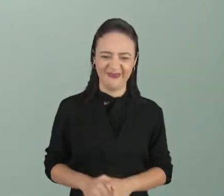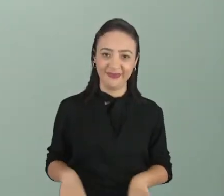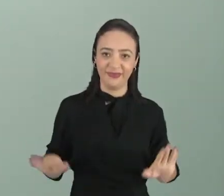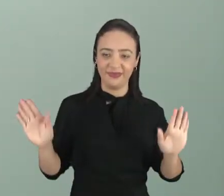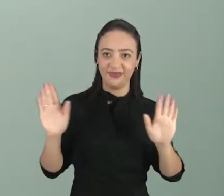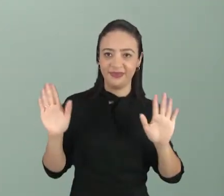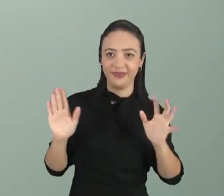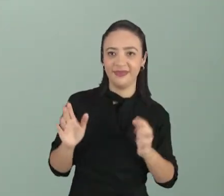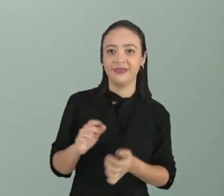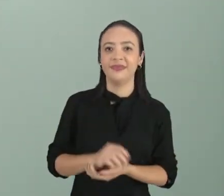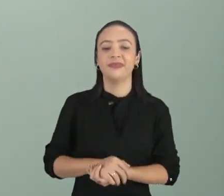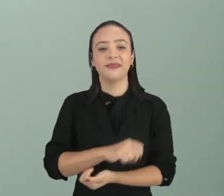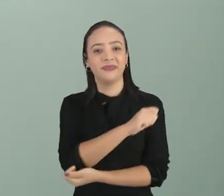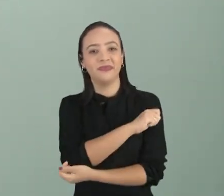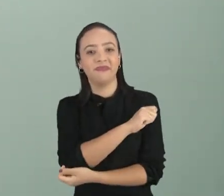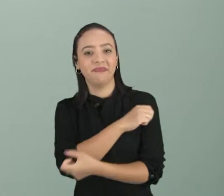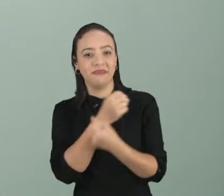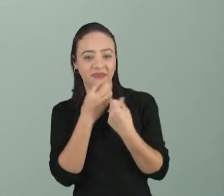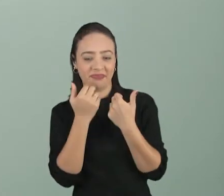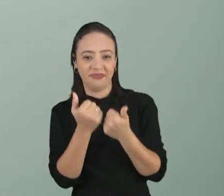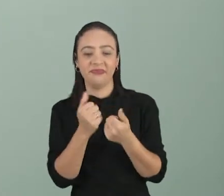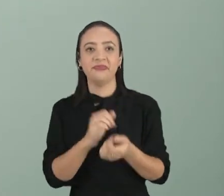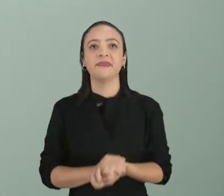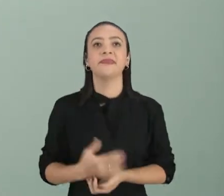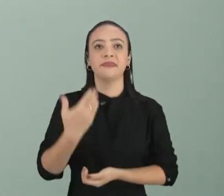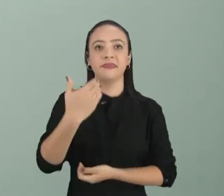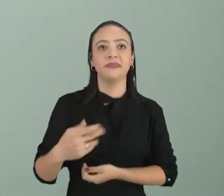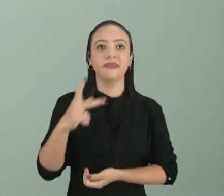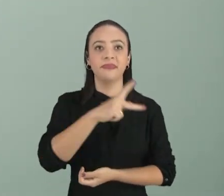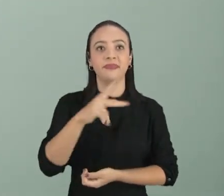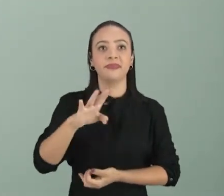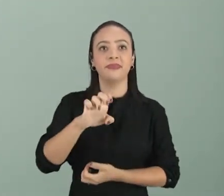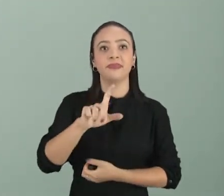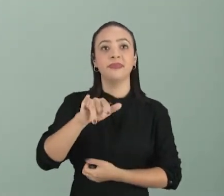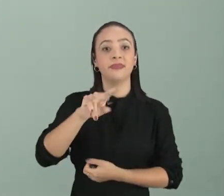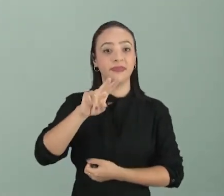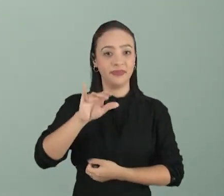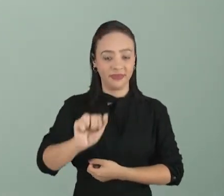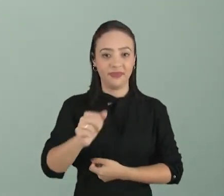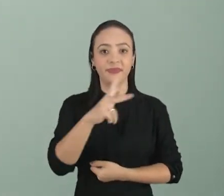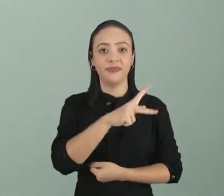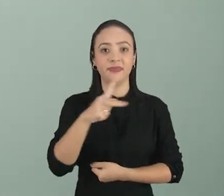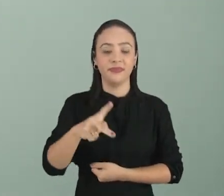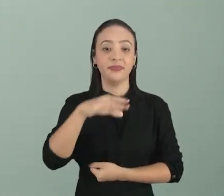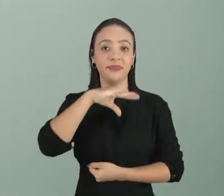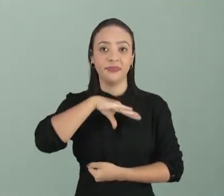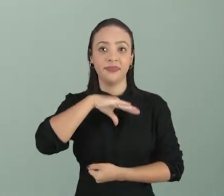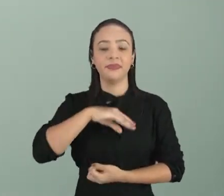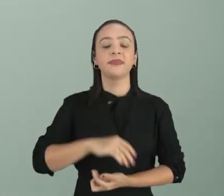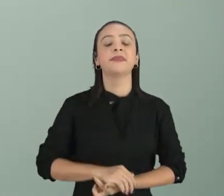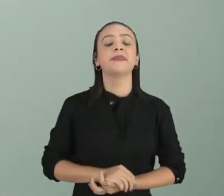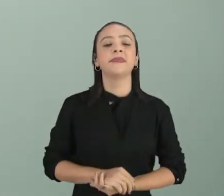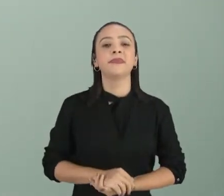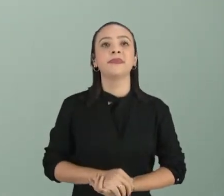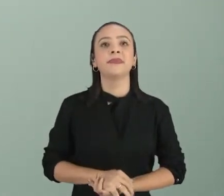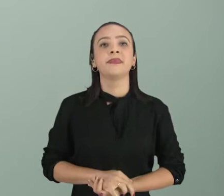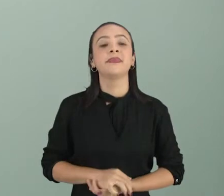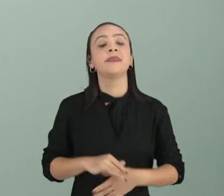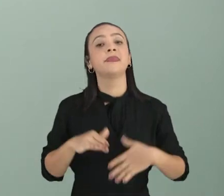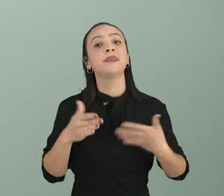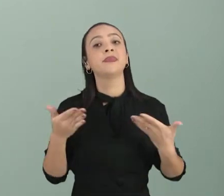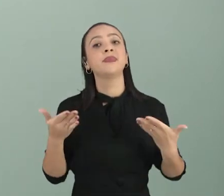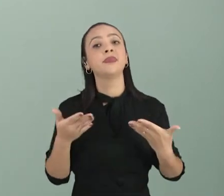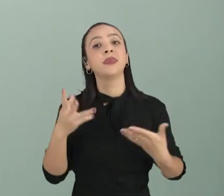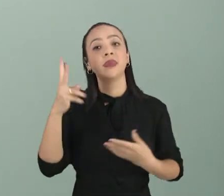Olá, queridos alunos, tudo bem com vocês? Eu sou a professora Elívia Soares, professora de língua portuguesa, e hoje nós